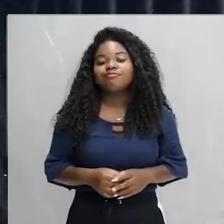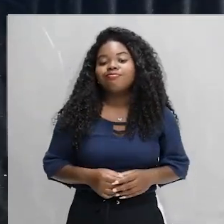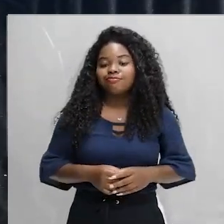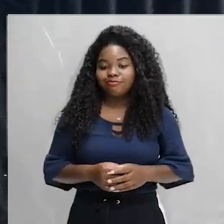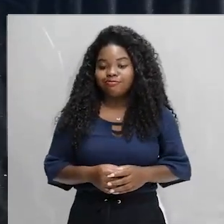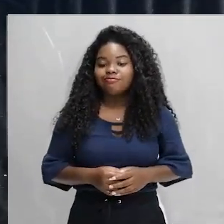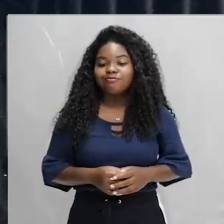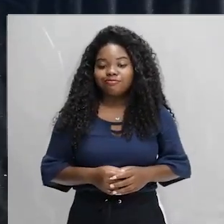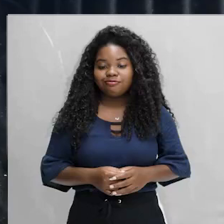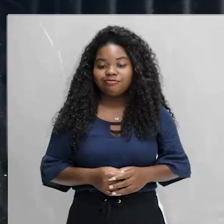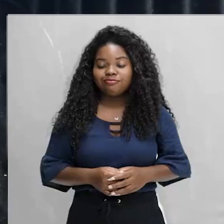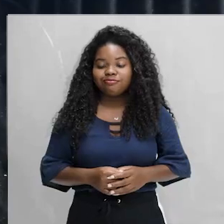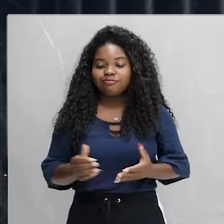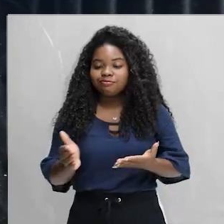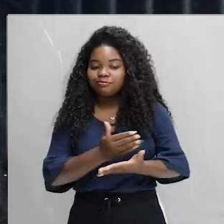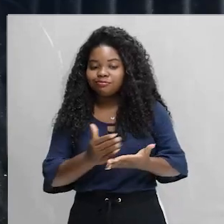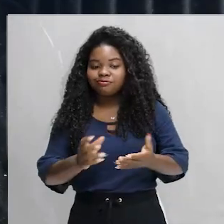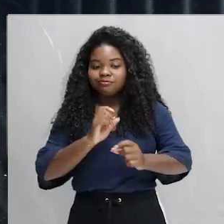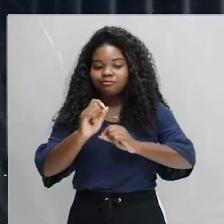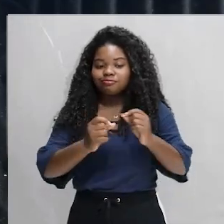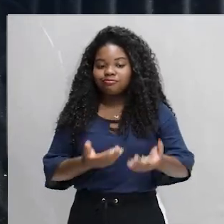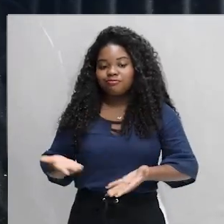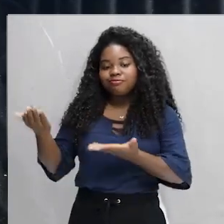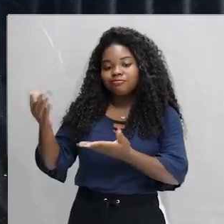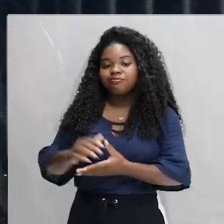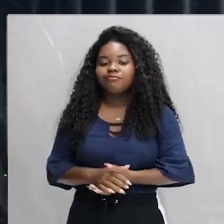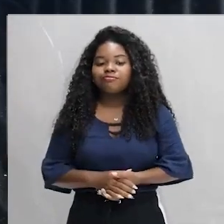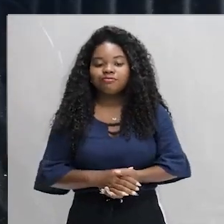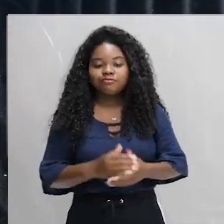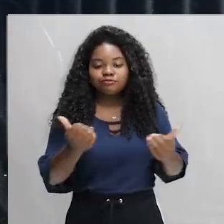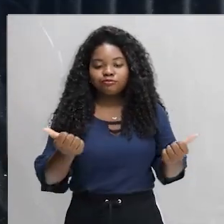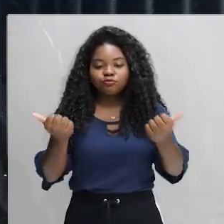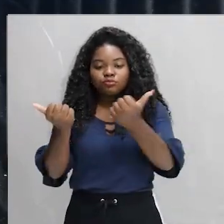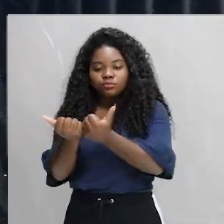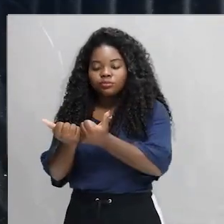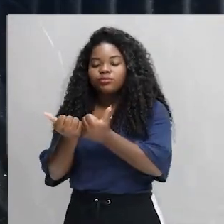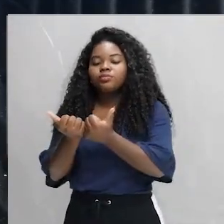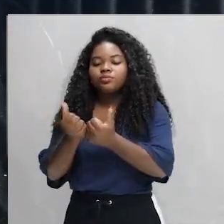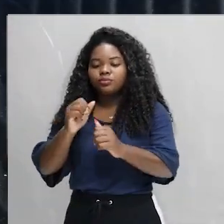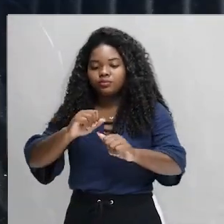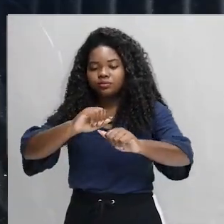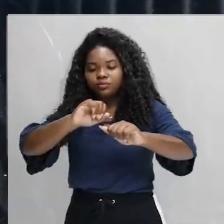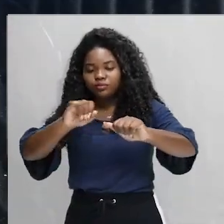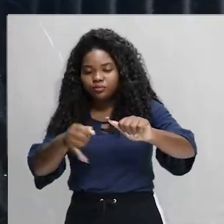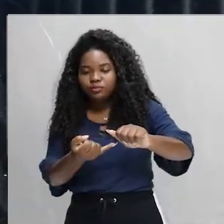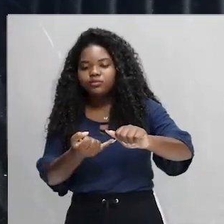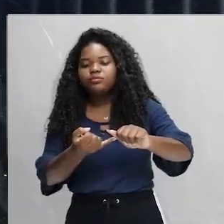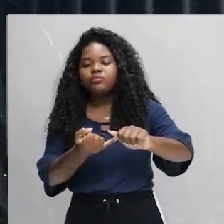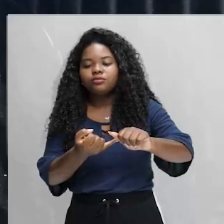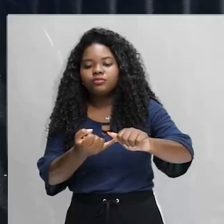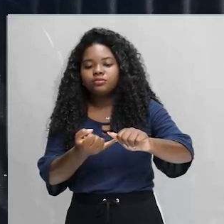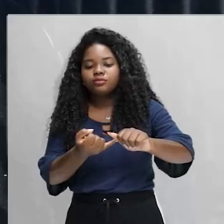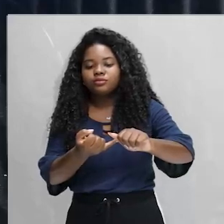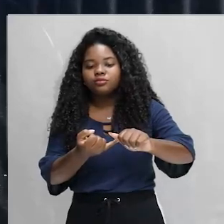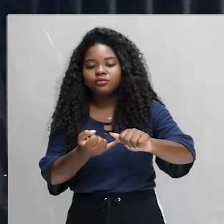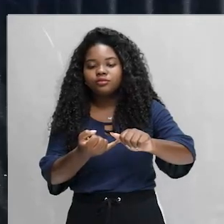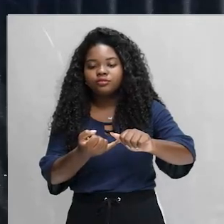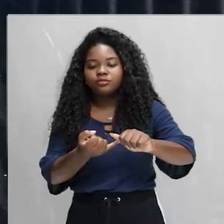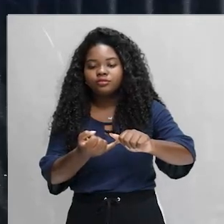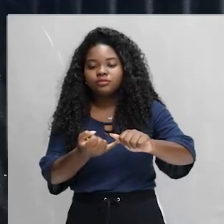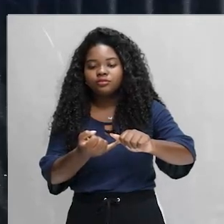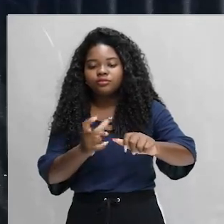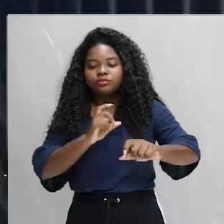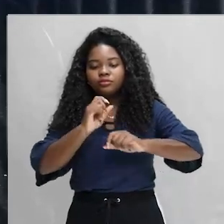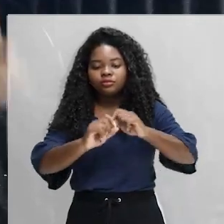dos substantivos, que é a substituição do adjetivo por uma expressão de igual valor, né? Uma expressão